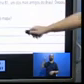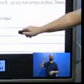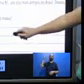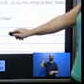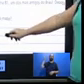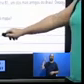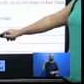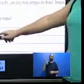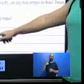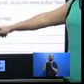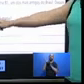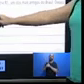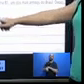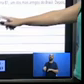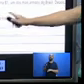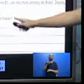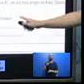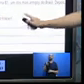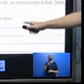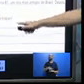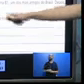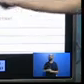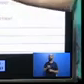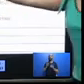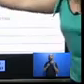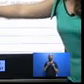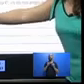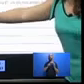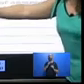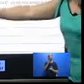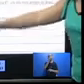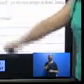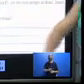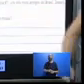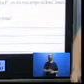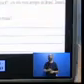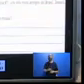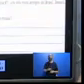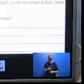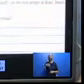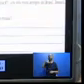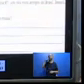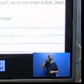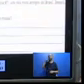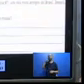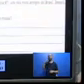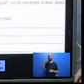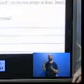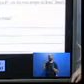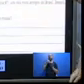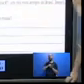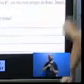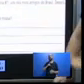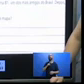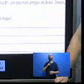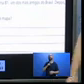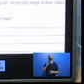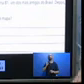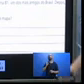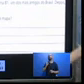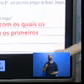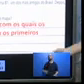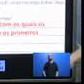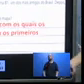eu faço a pergunta para vocês. Quem são as pessoas que aparecem no mapa? O que a gente consegue ver